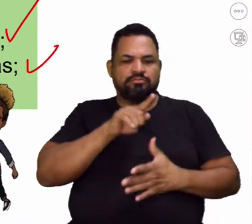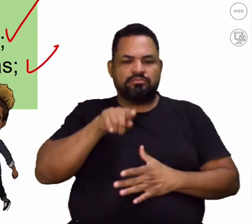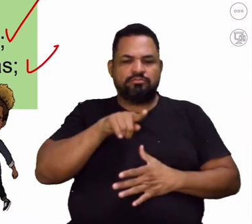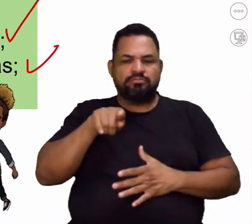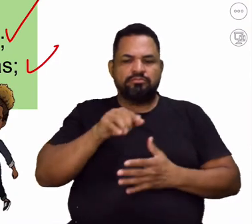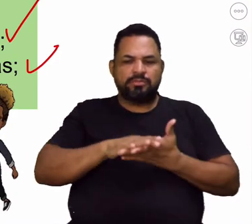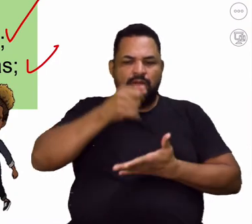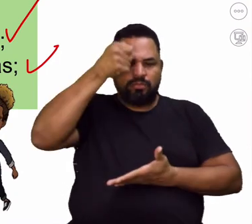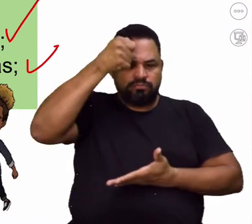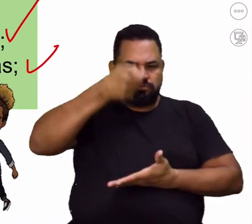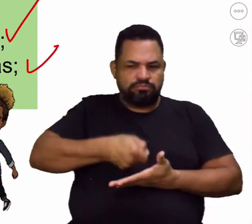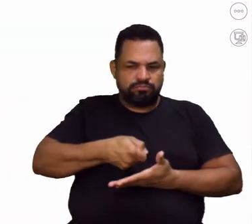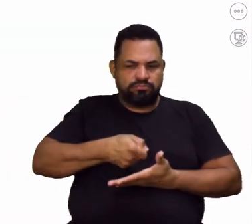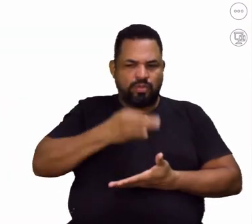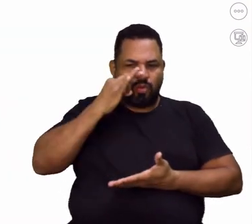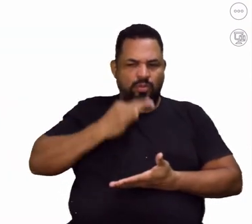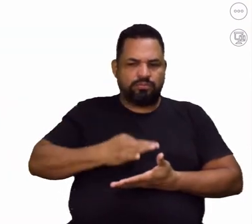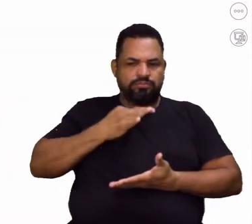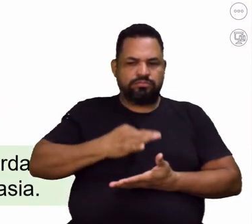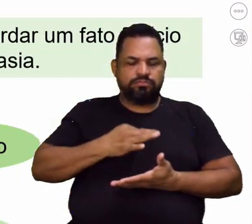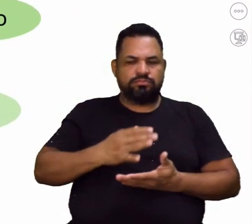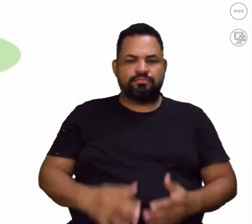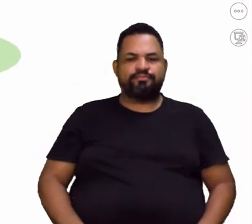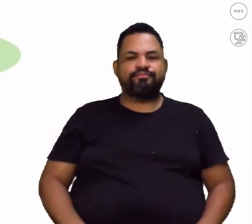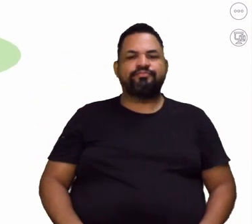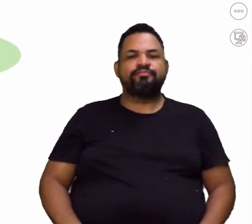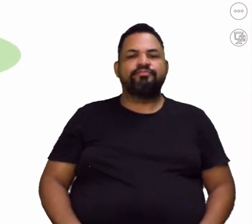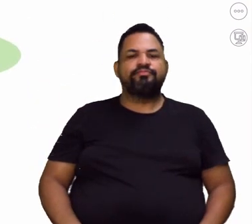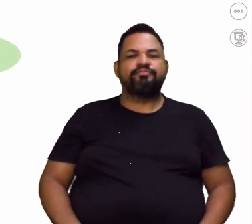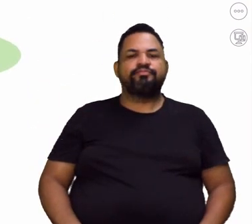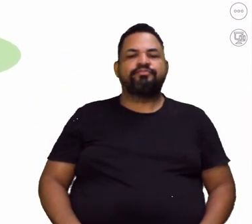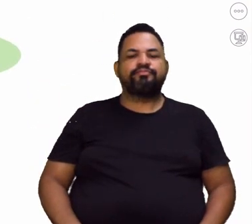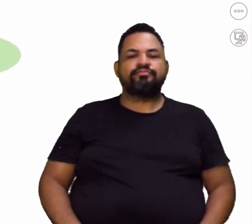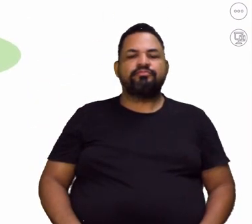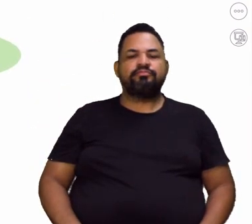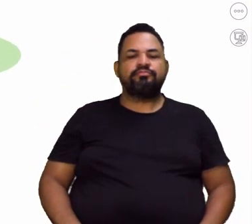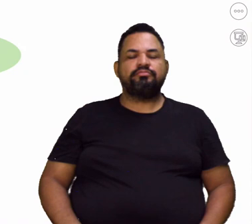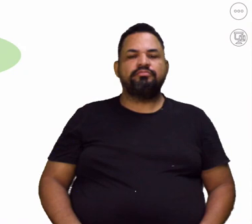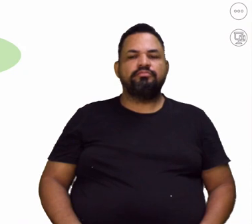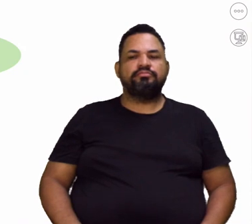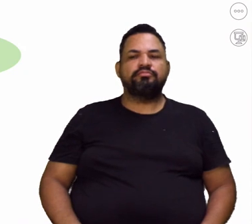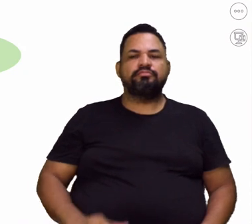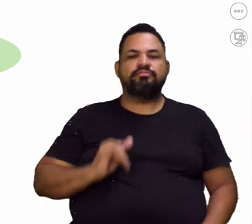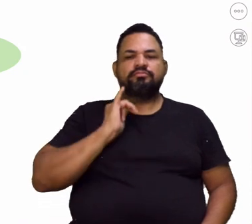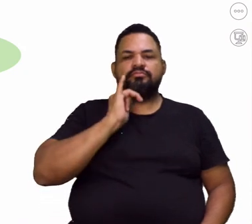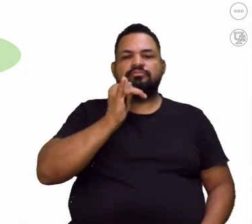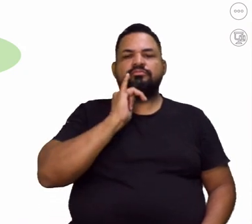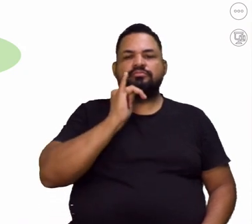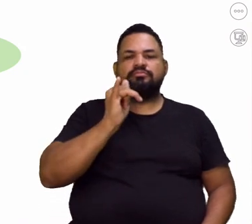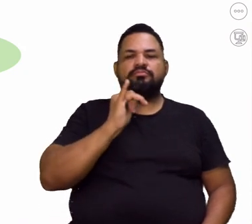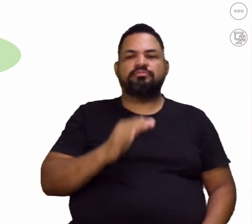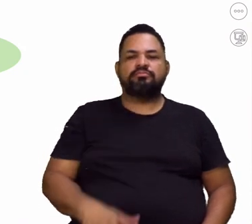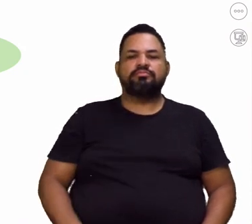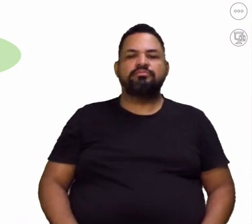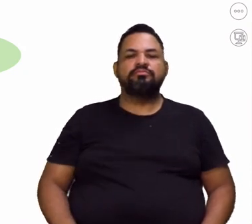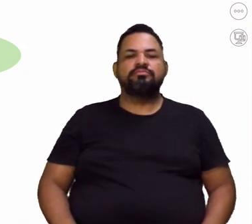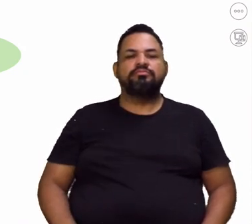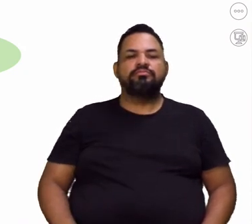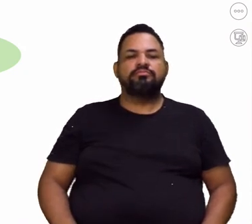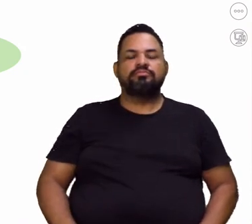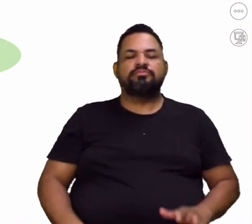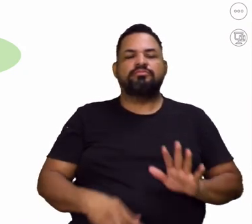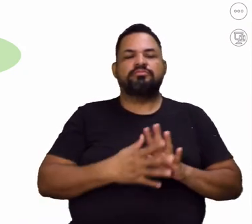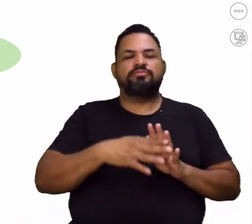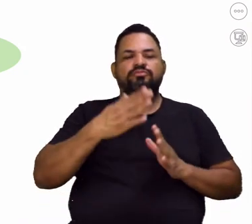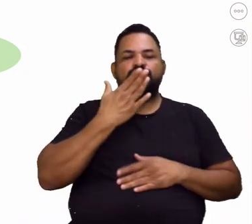de imperativas. Beleza, vamos embora, olha só, vamos ver aqui agora a narração. A narração é aquele tipo